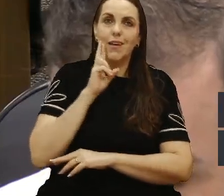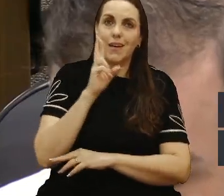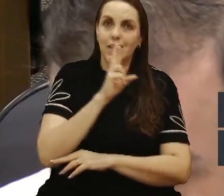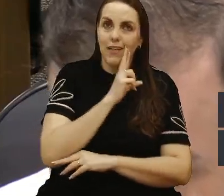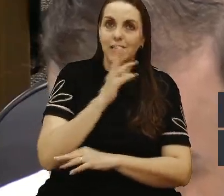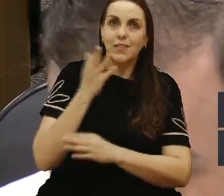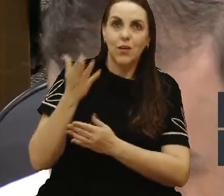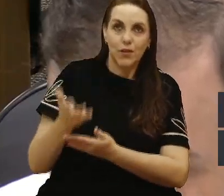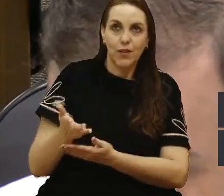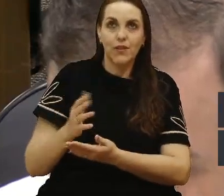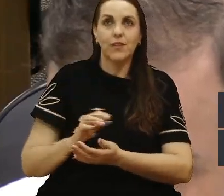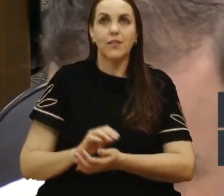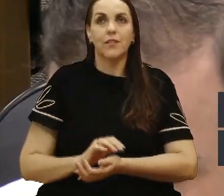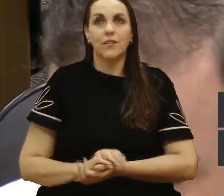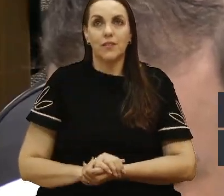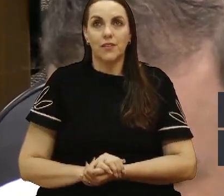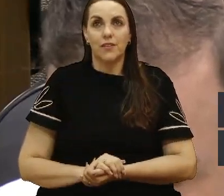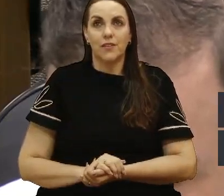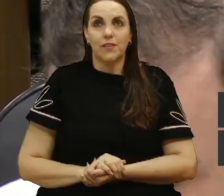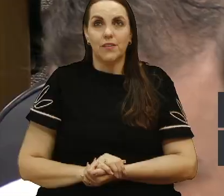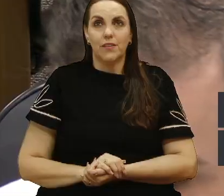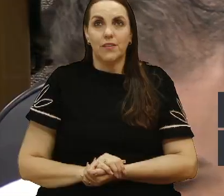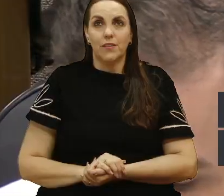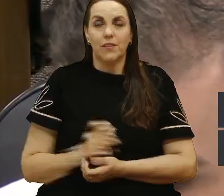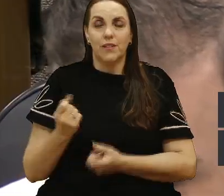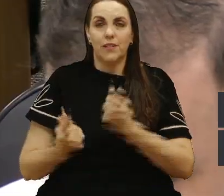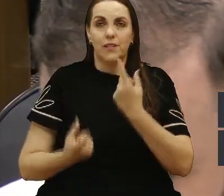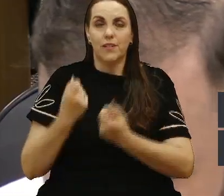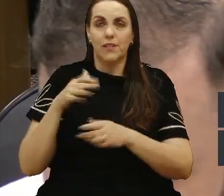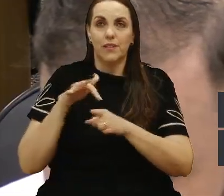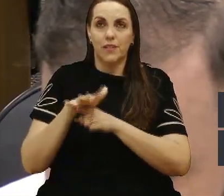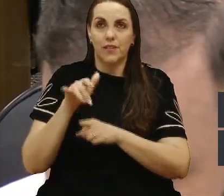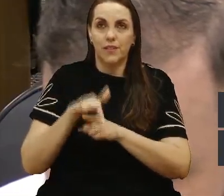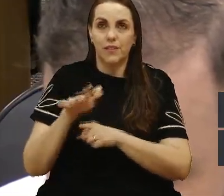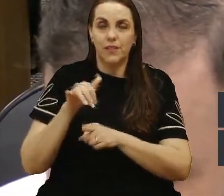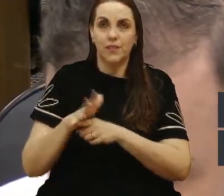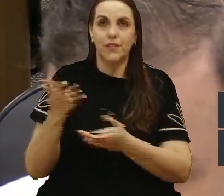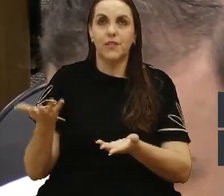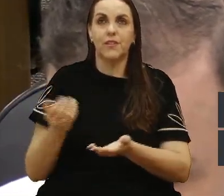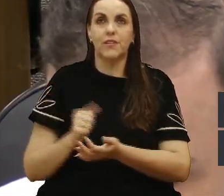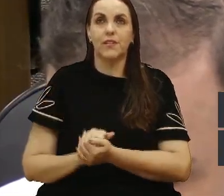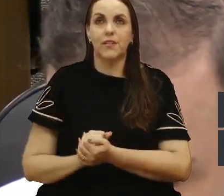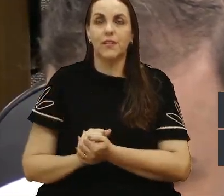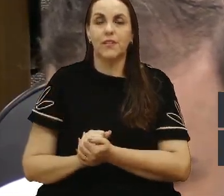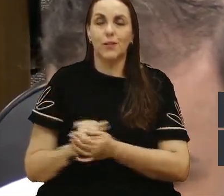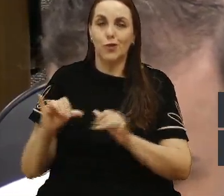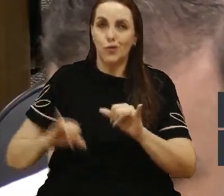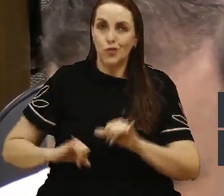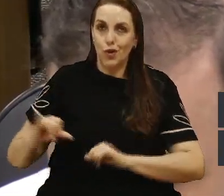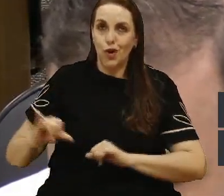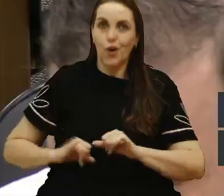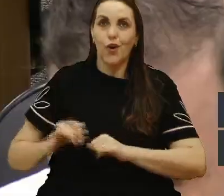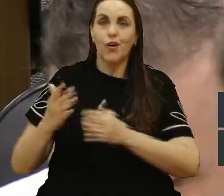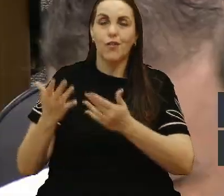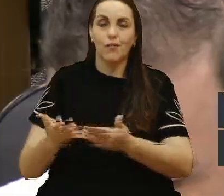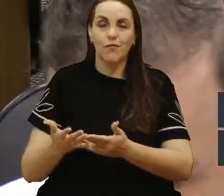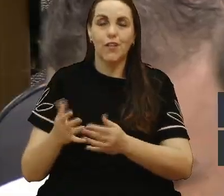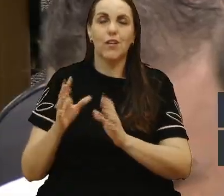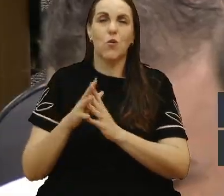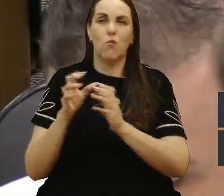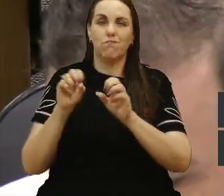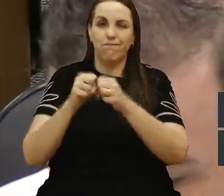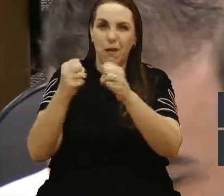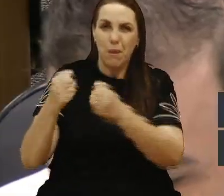parte, vereador. e que tem alguma demanda, assim, algum estabelecimento, acabam sofrendo com aquilo dali, com aquelas depredações,